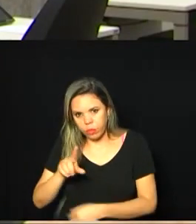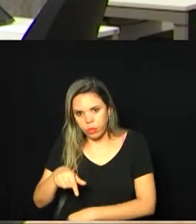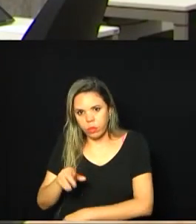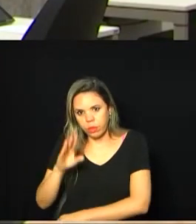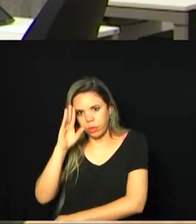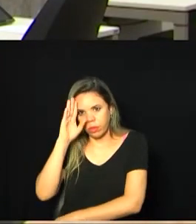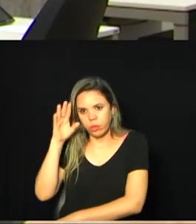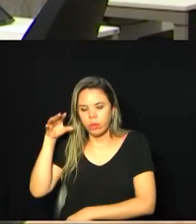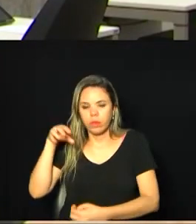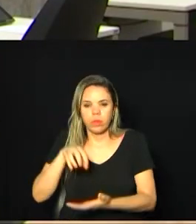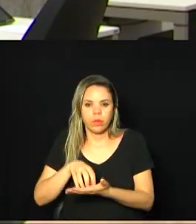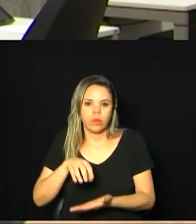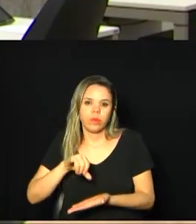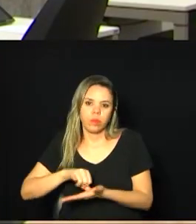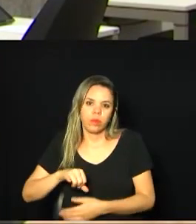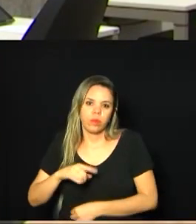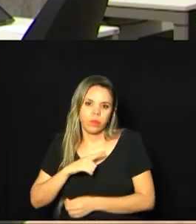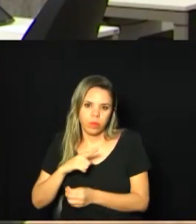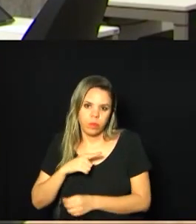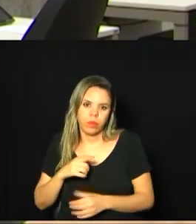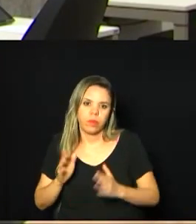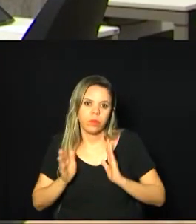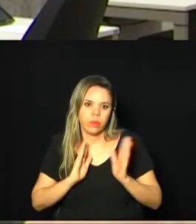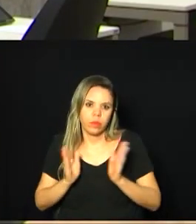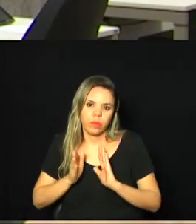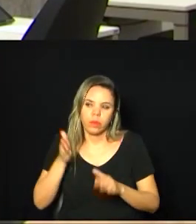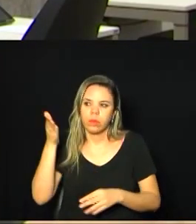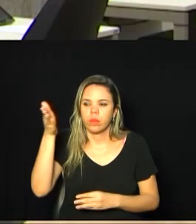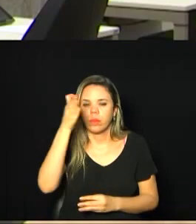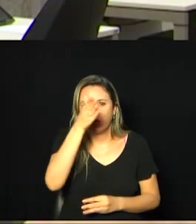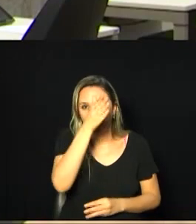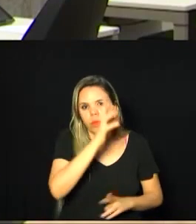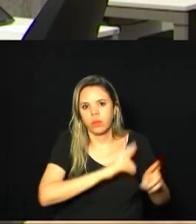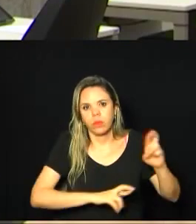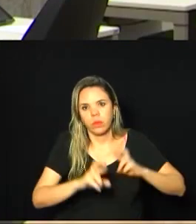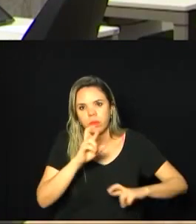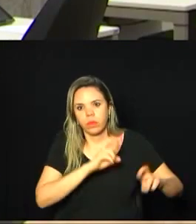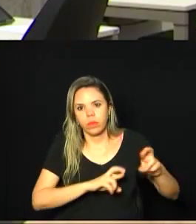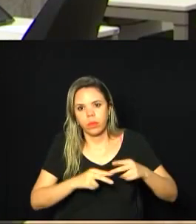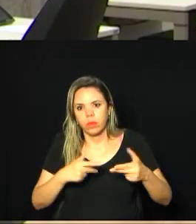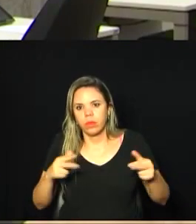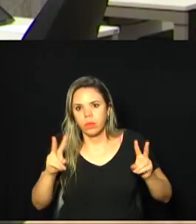central, ele também tem as carretas que realizam exames, né?